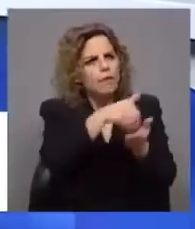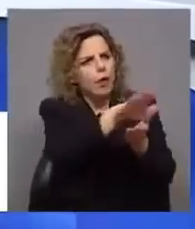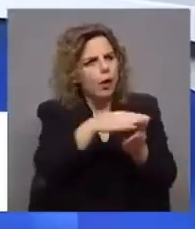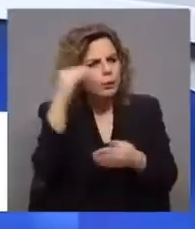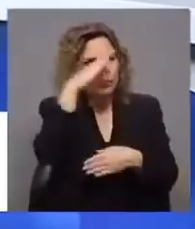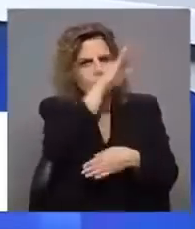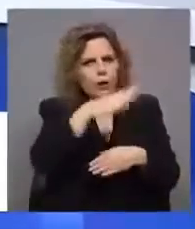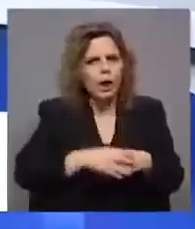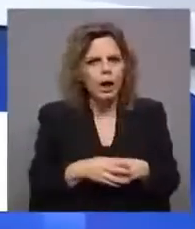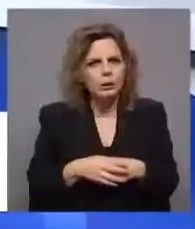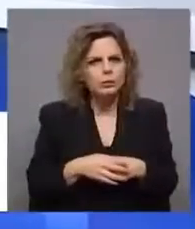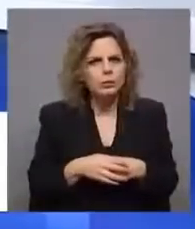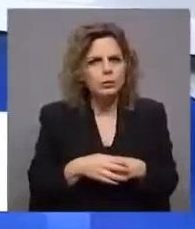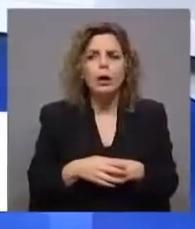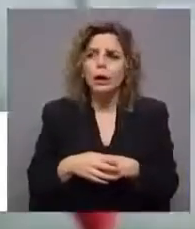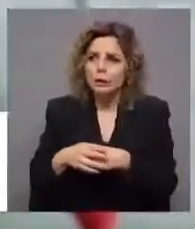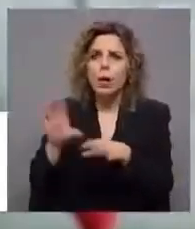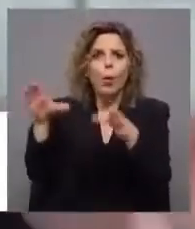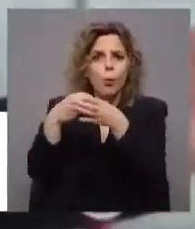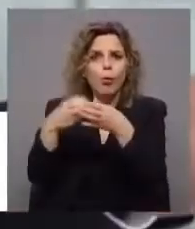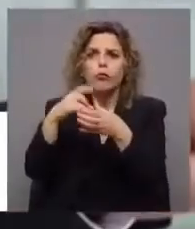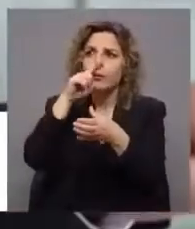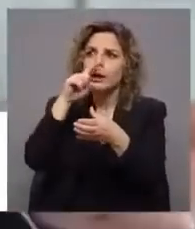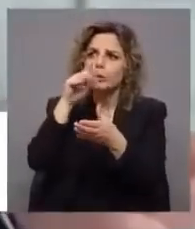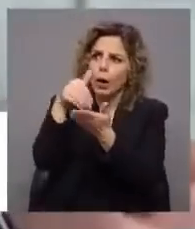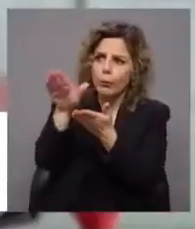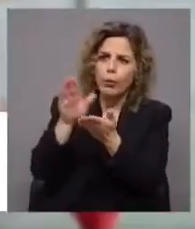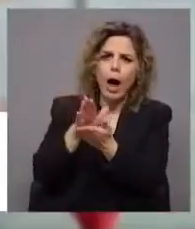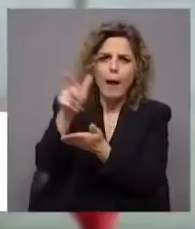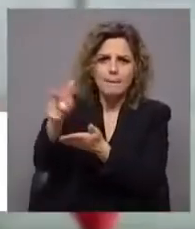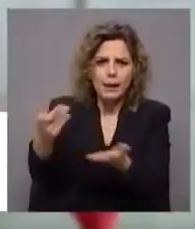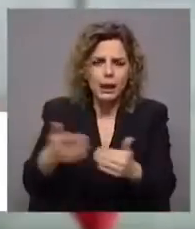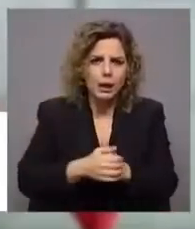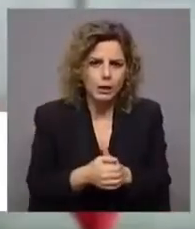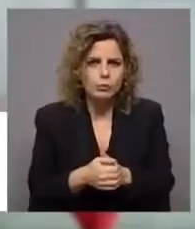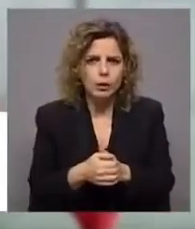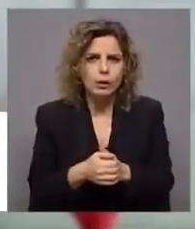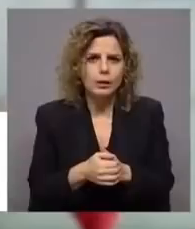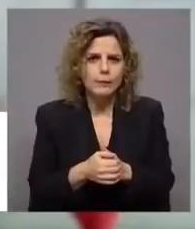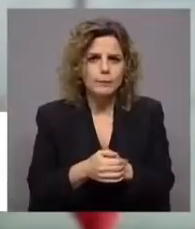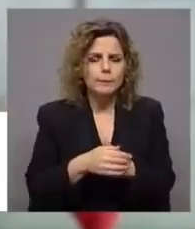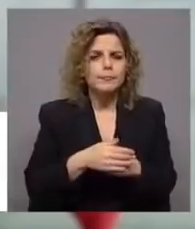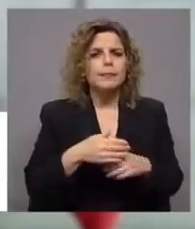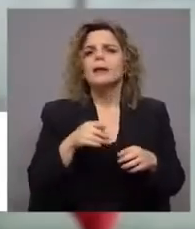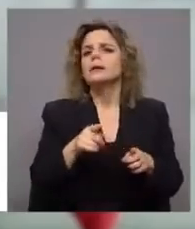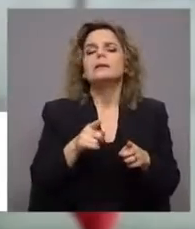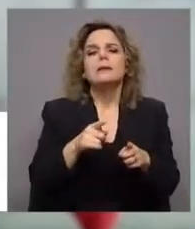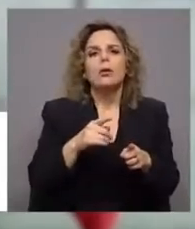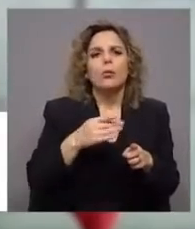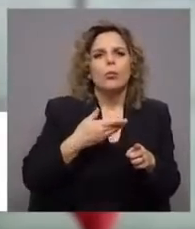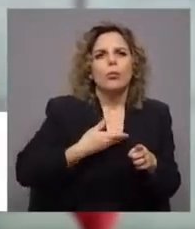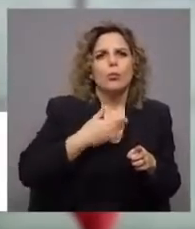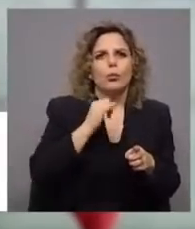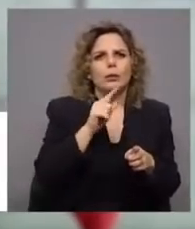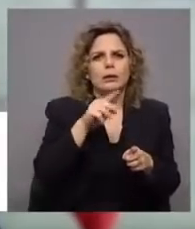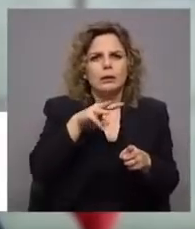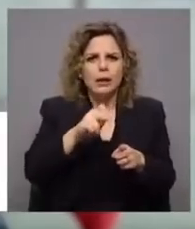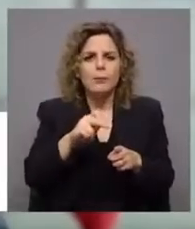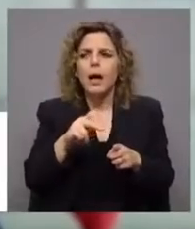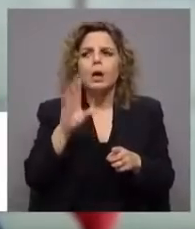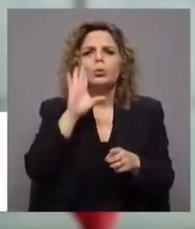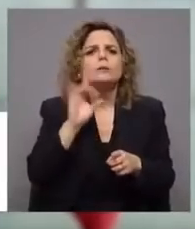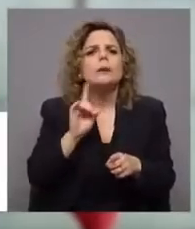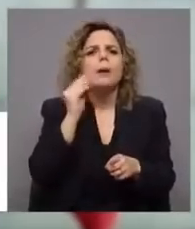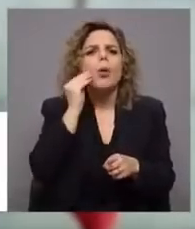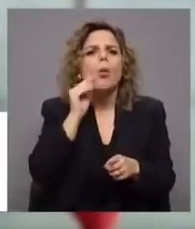O povo pode tirar o Maduro amanhã. O impeachment da Dilma é porque os PSDB não soube